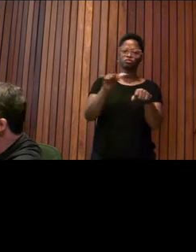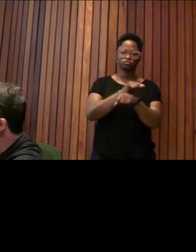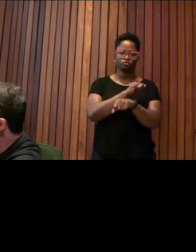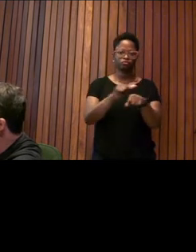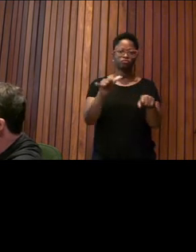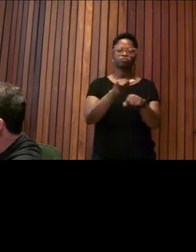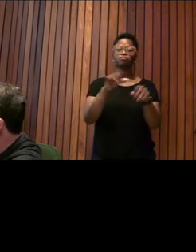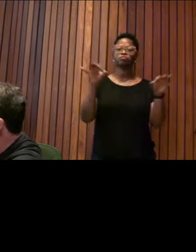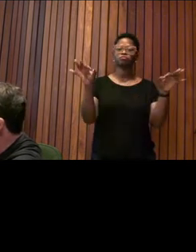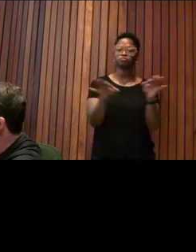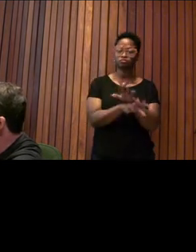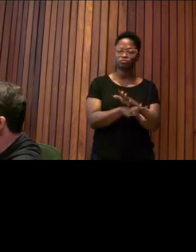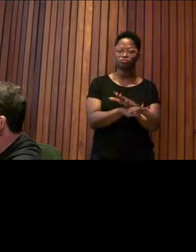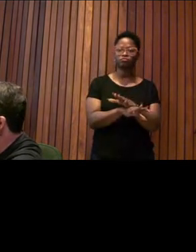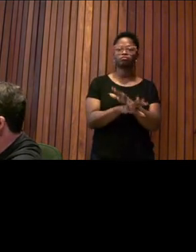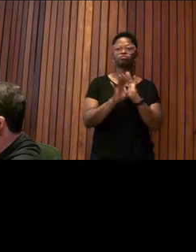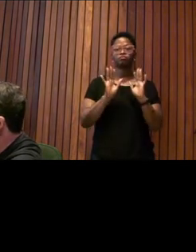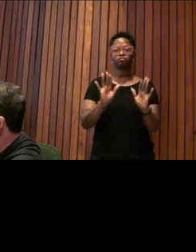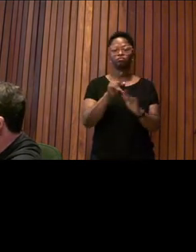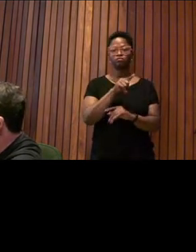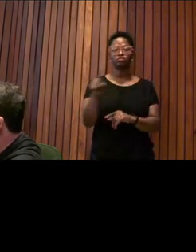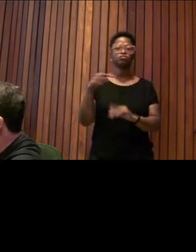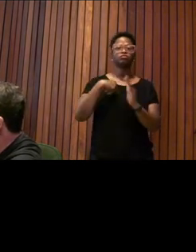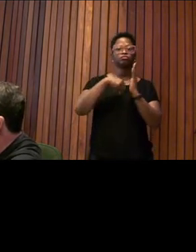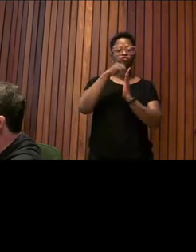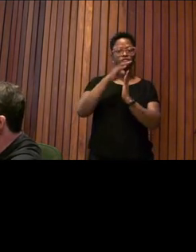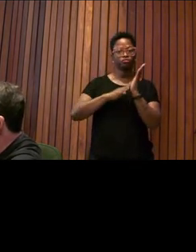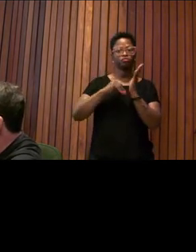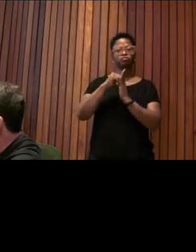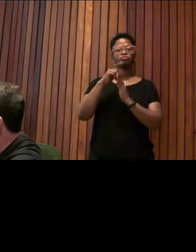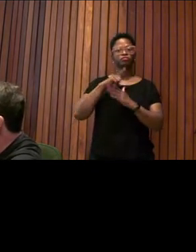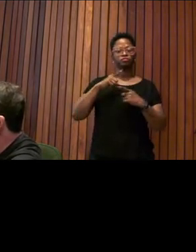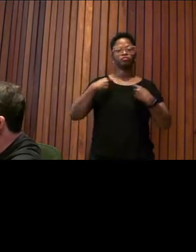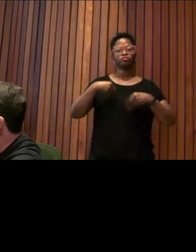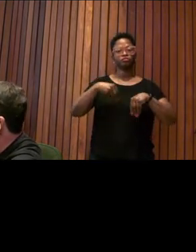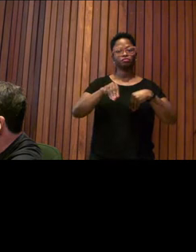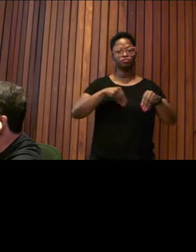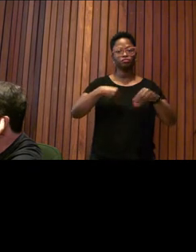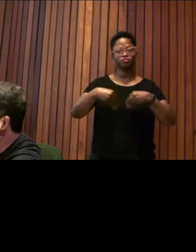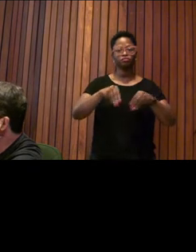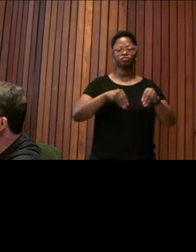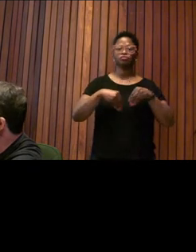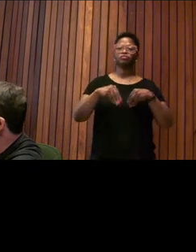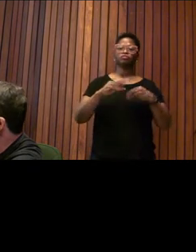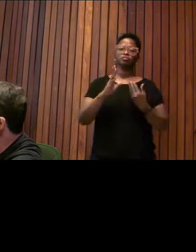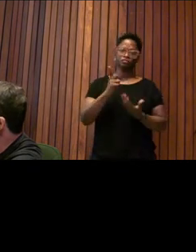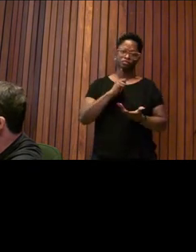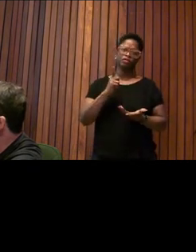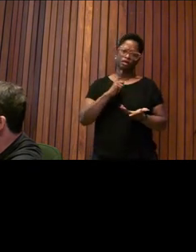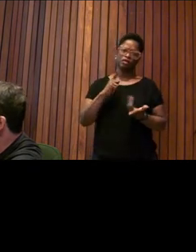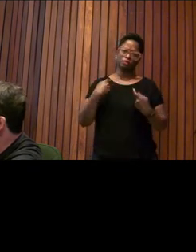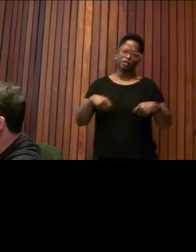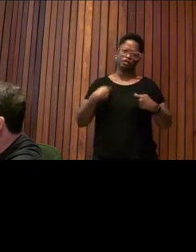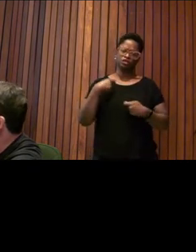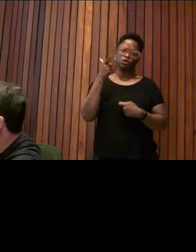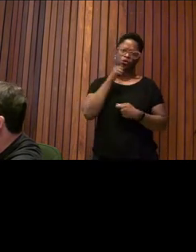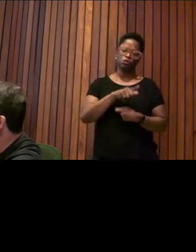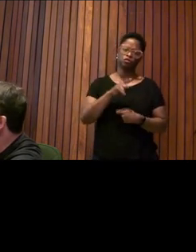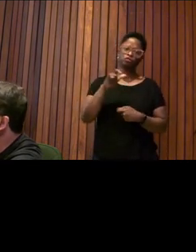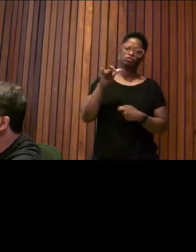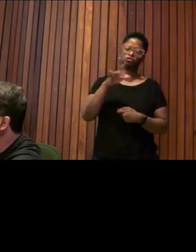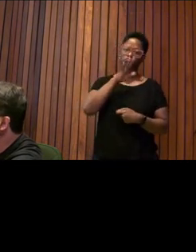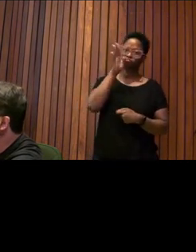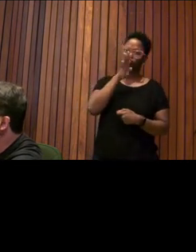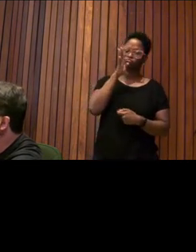chegar pronto, mas quando você tá pintando, você tem que ser flexível, você tem que conseguir improvisar, você tem